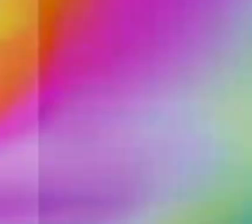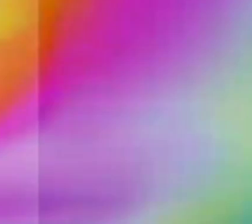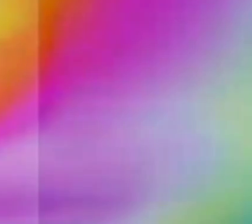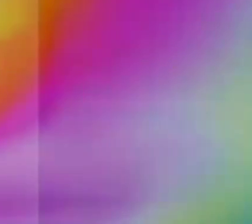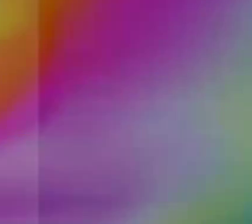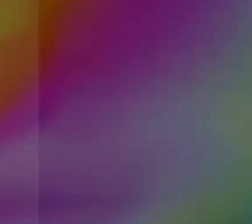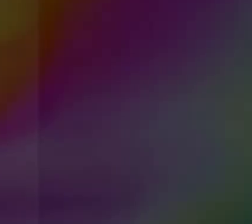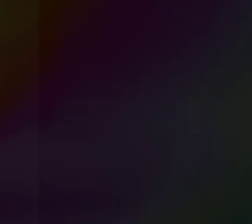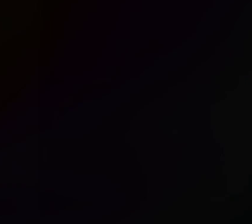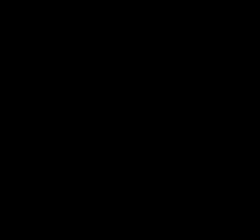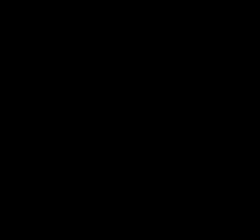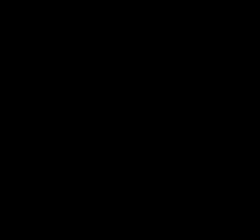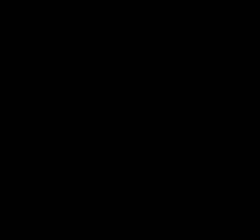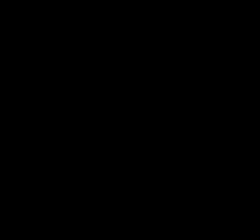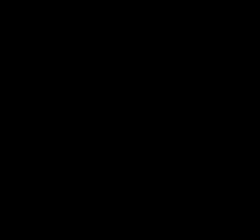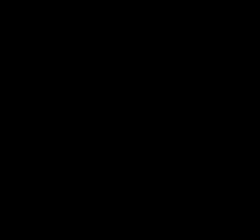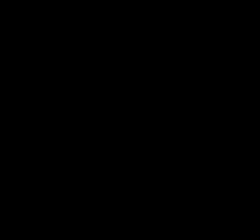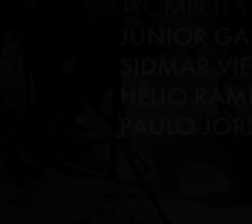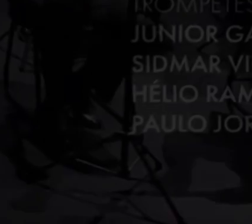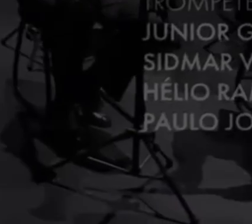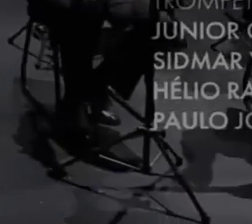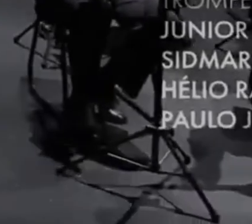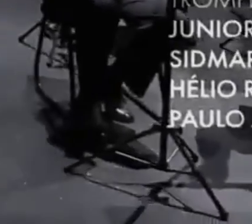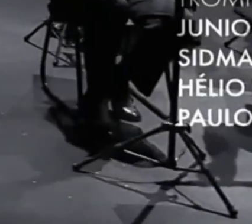favor as florestas